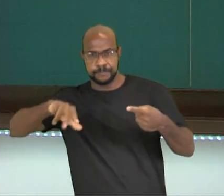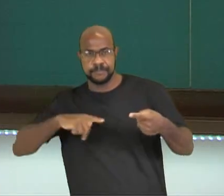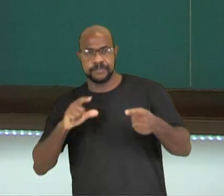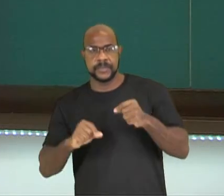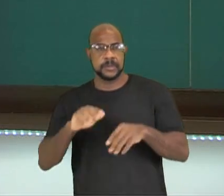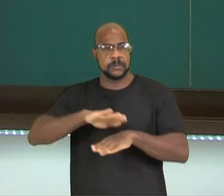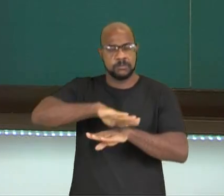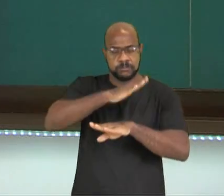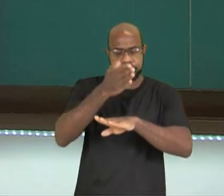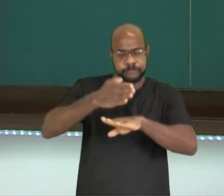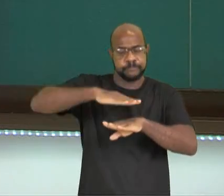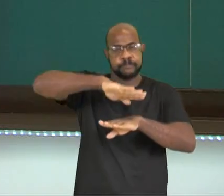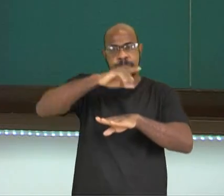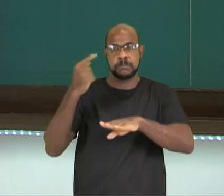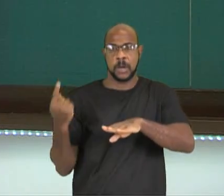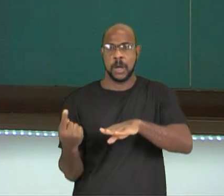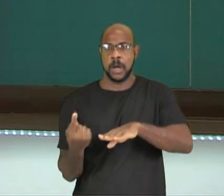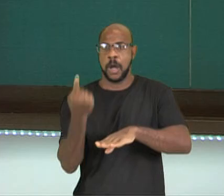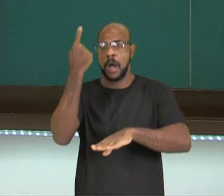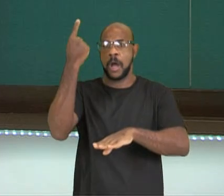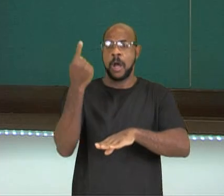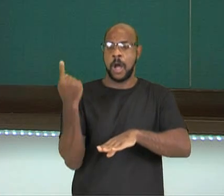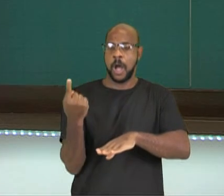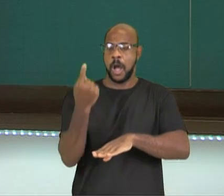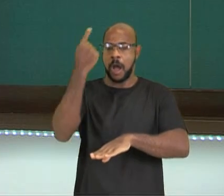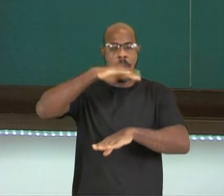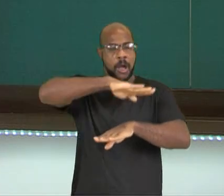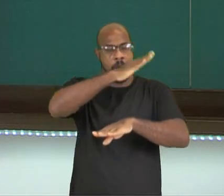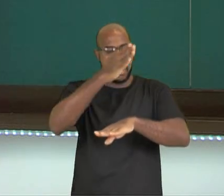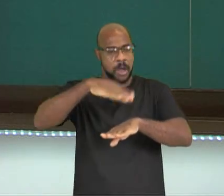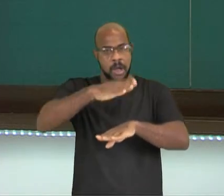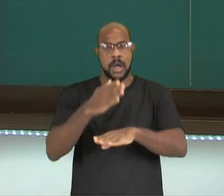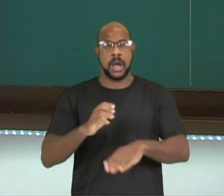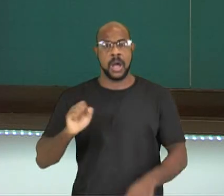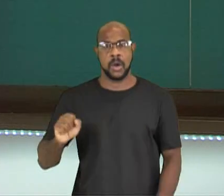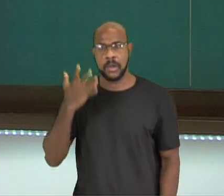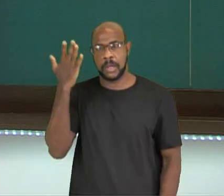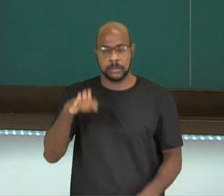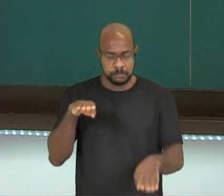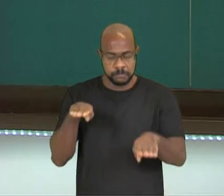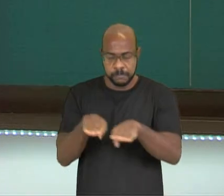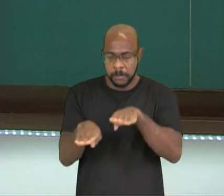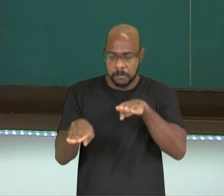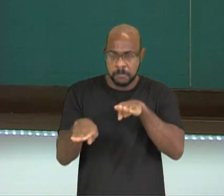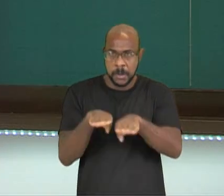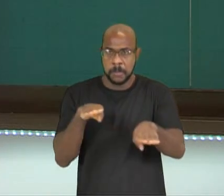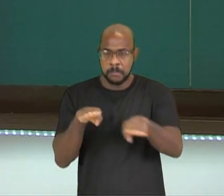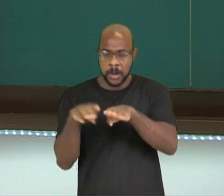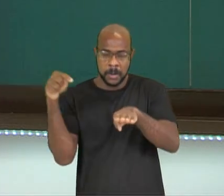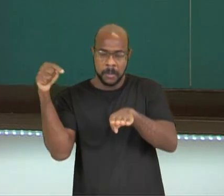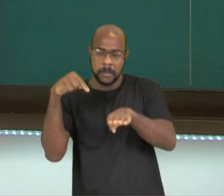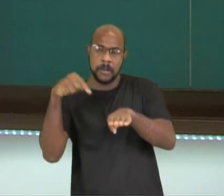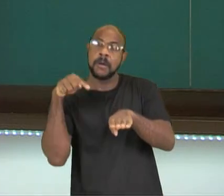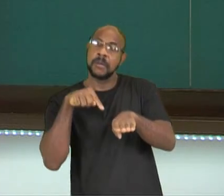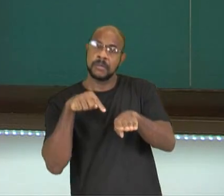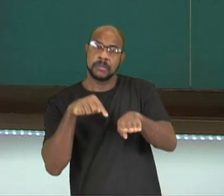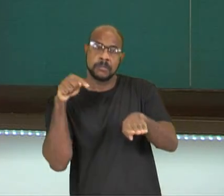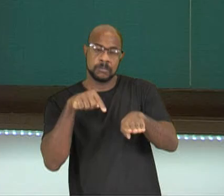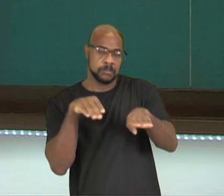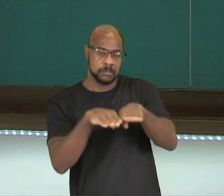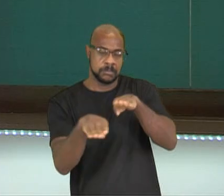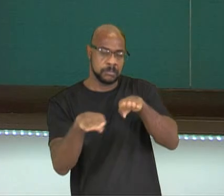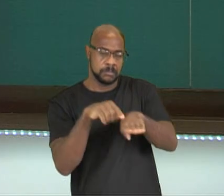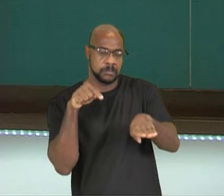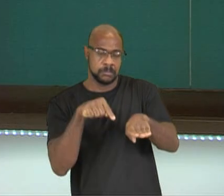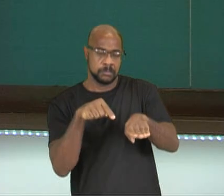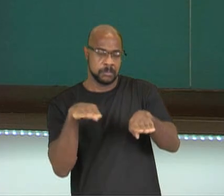montanhosas mais elevadas, ocorrem justamente nas áreas de choque de placas tectônicas. Onde essas placas se